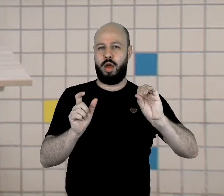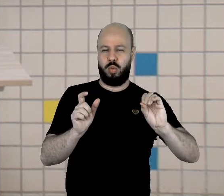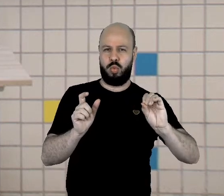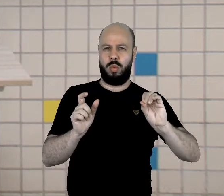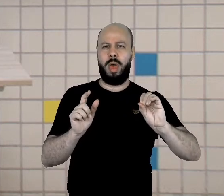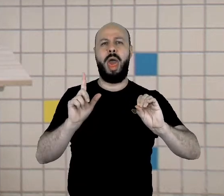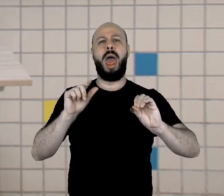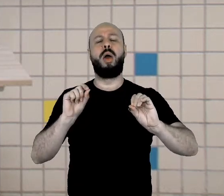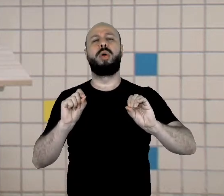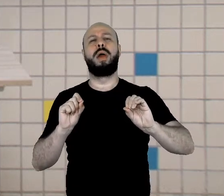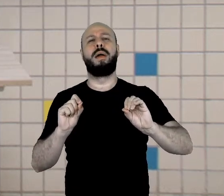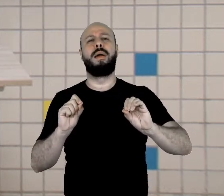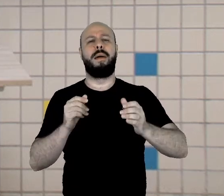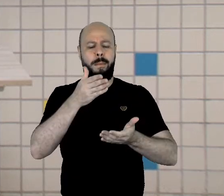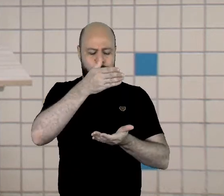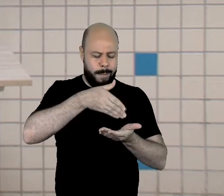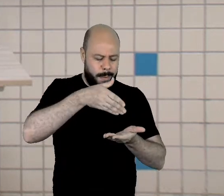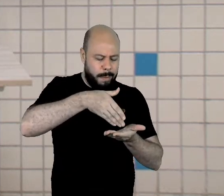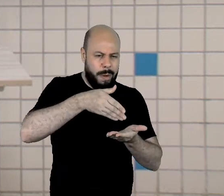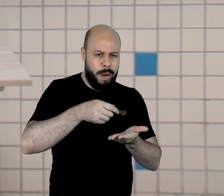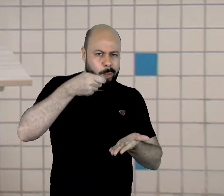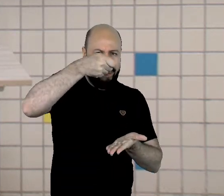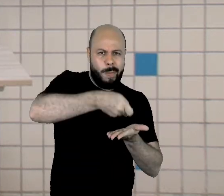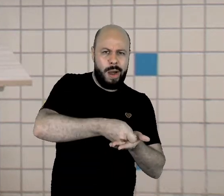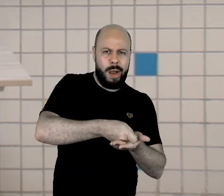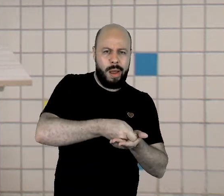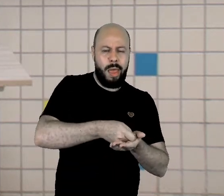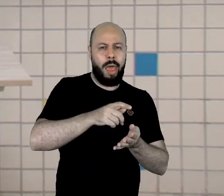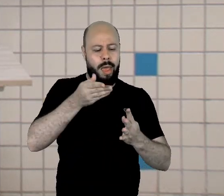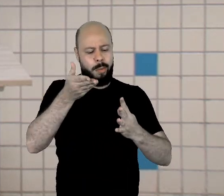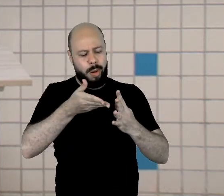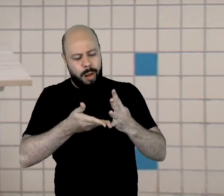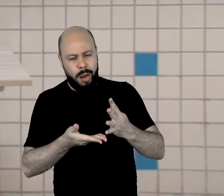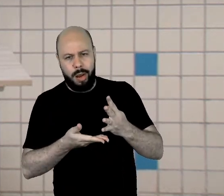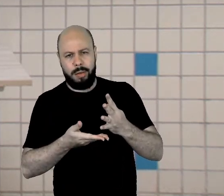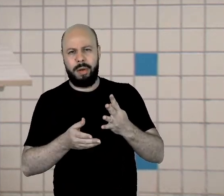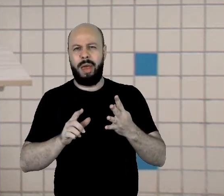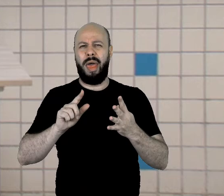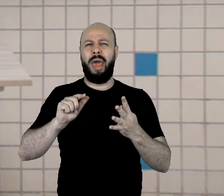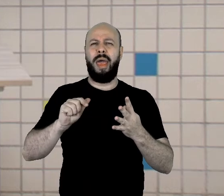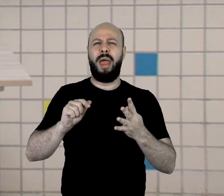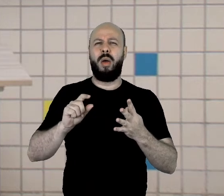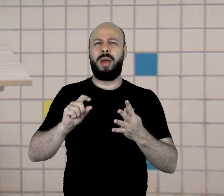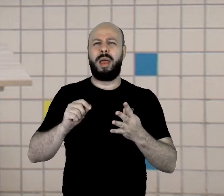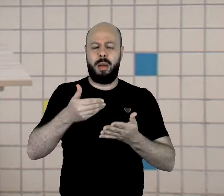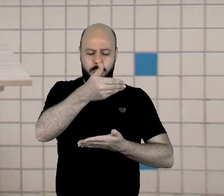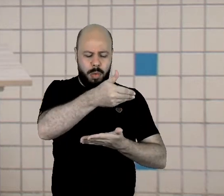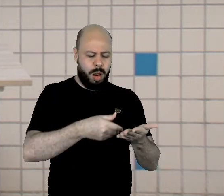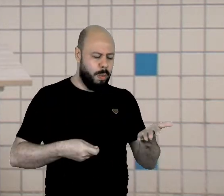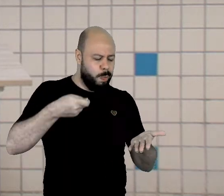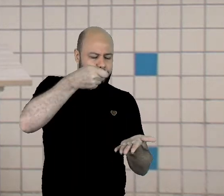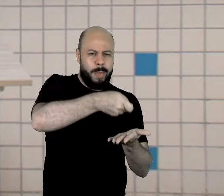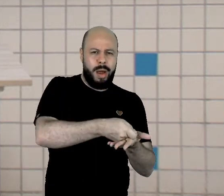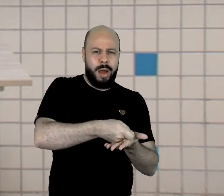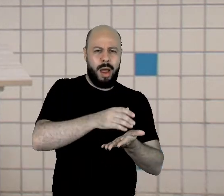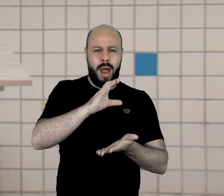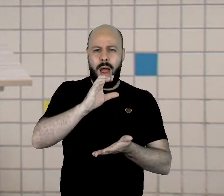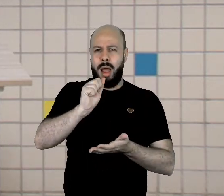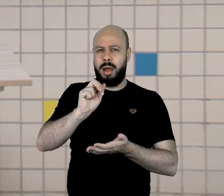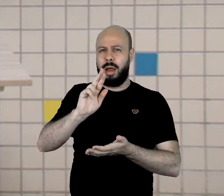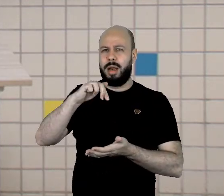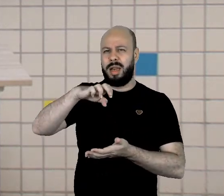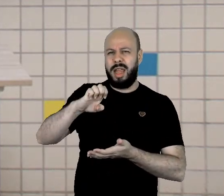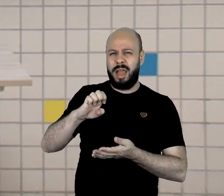sobre a fatura de água? É boleto de água ou carnê de água? O que que é? Quando é conta de água, se trata de